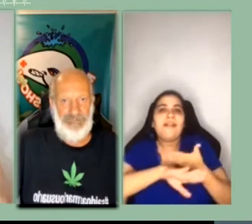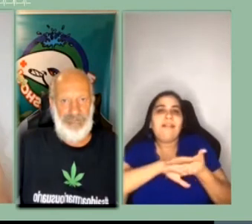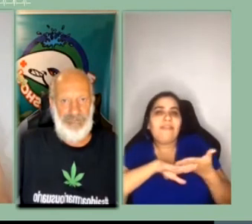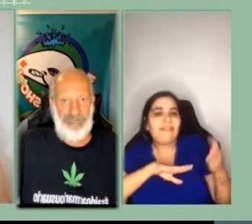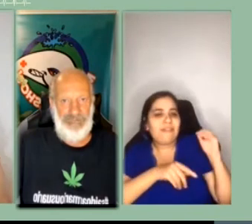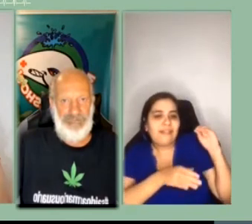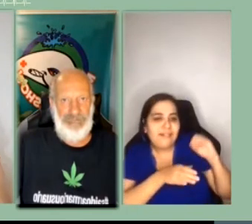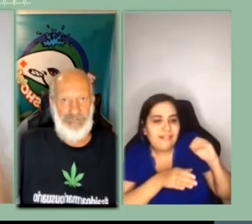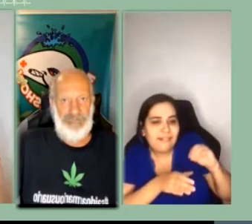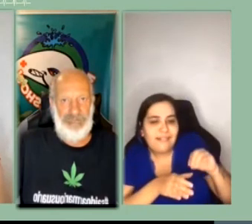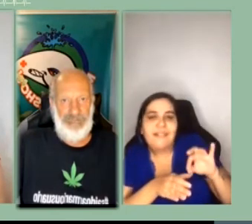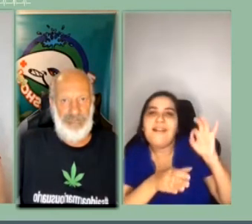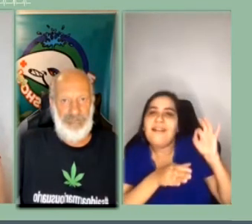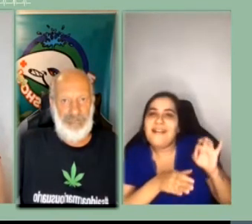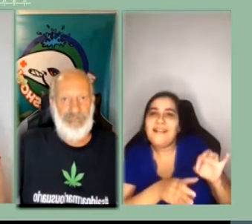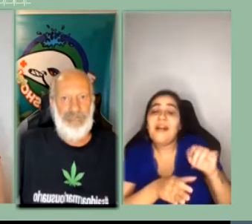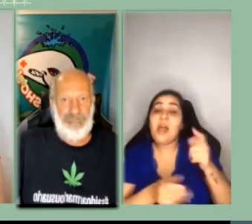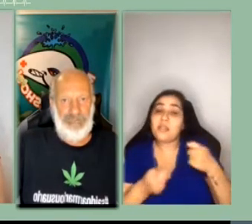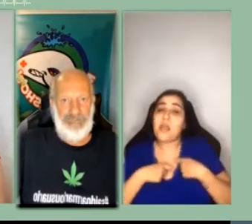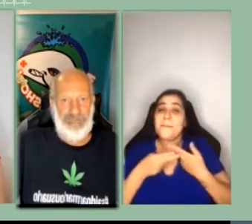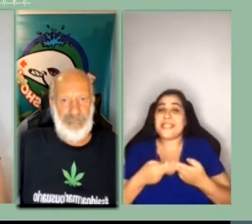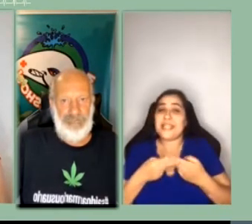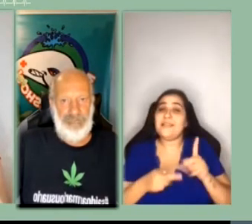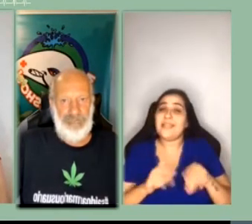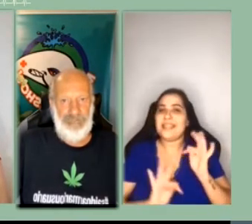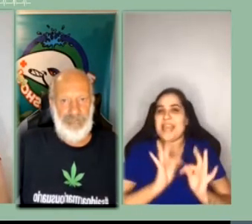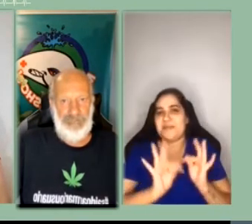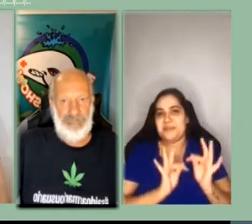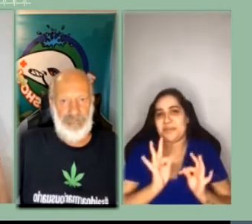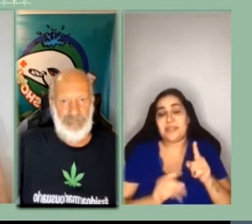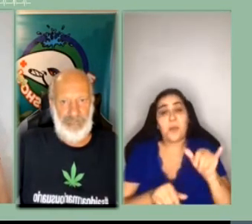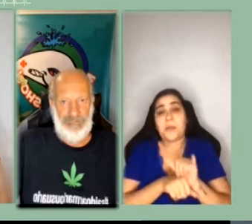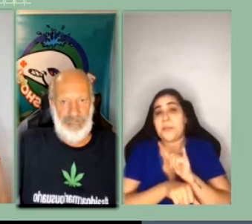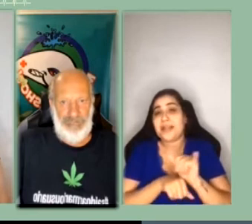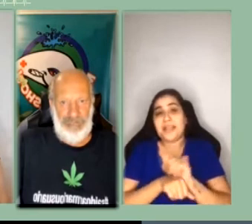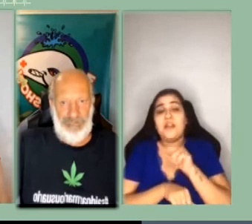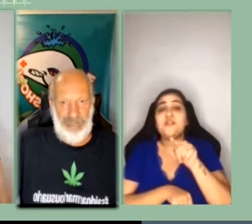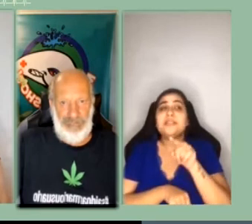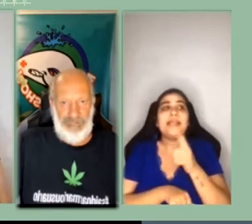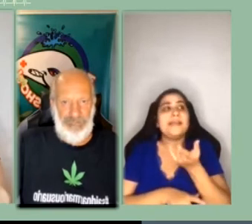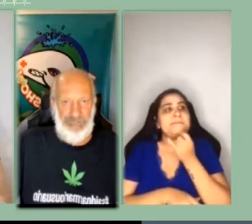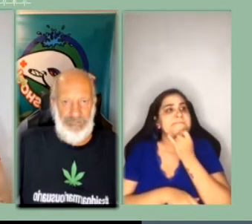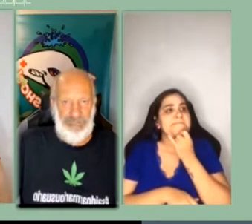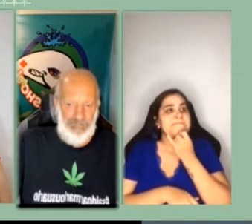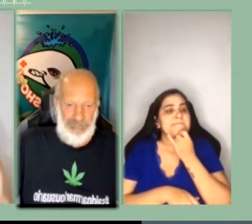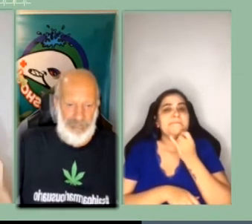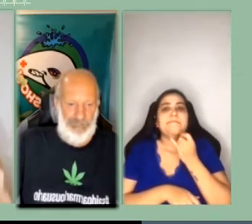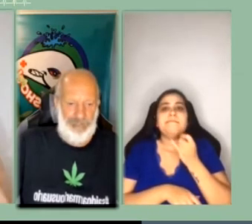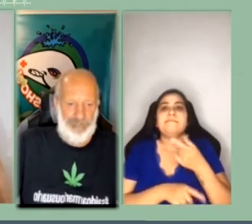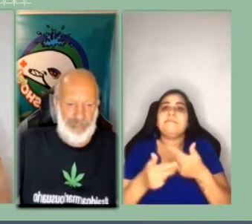traz paciência e é uma terapia. Então, assim, é uma maneira de você meio que burlar essa